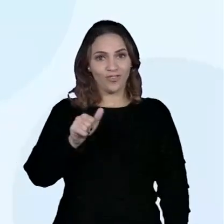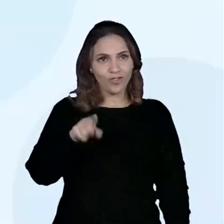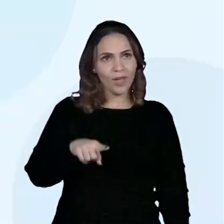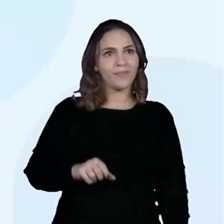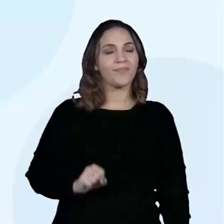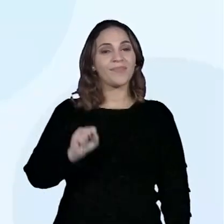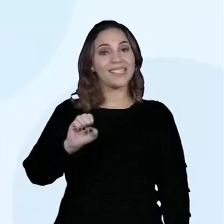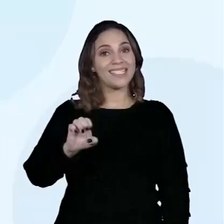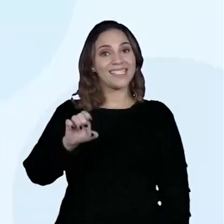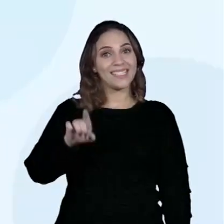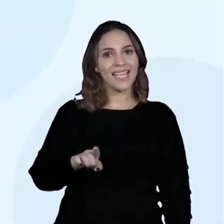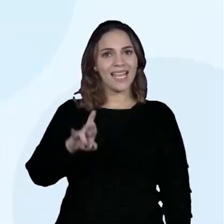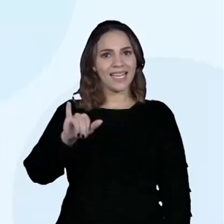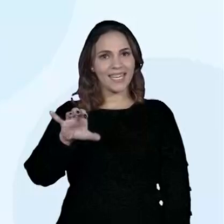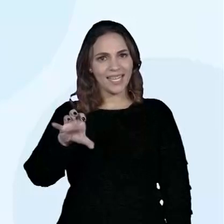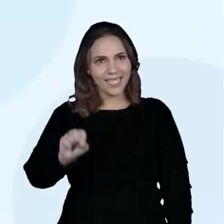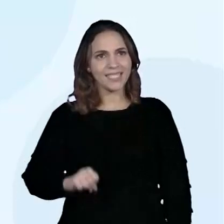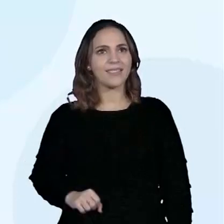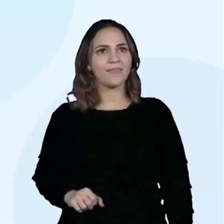séries, ardor,